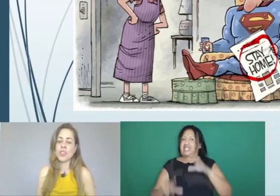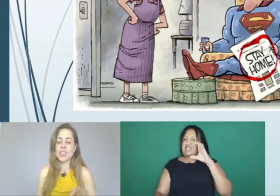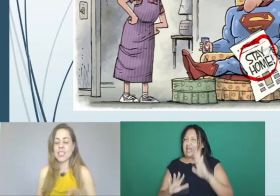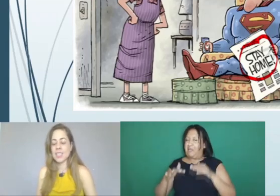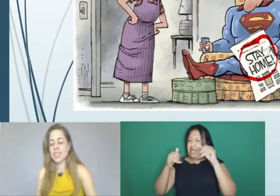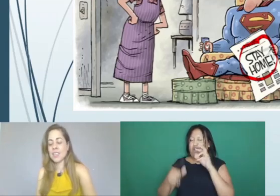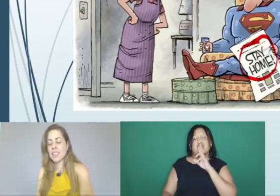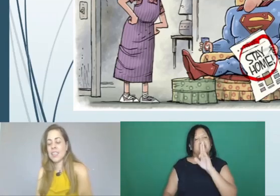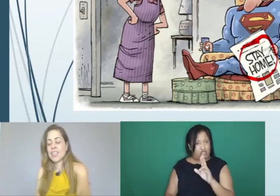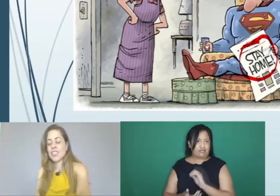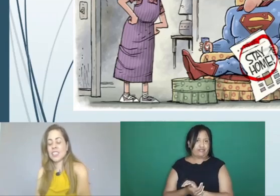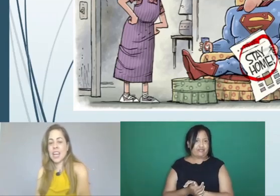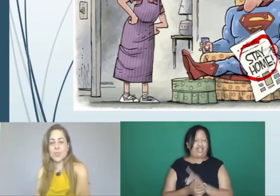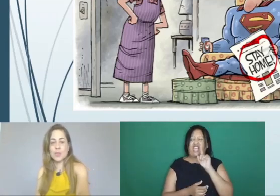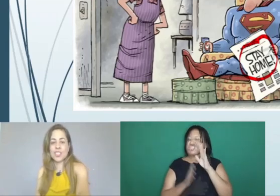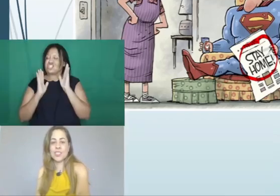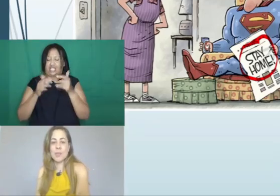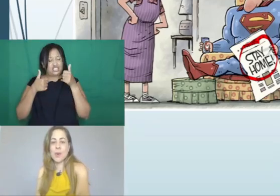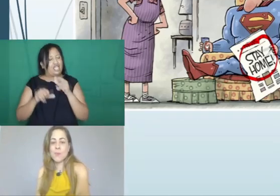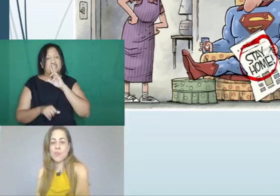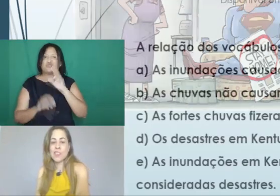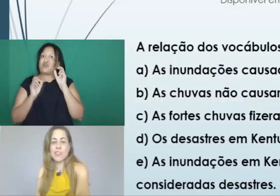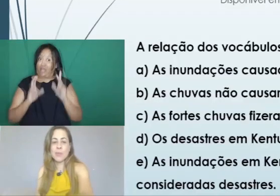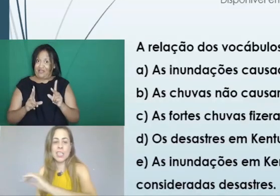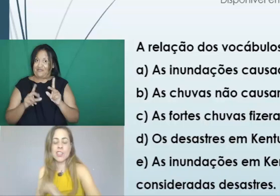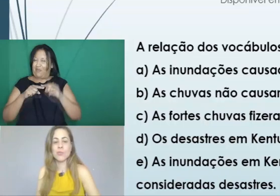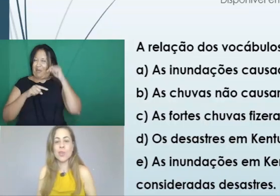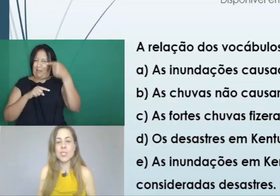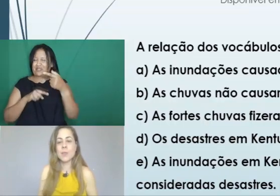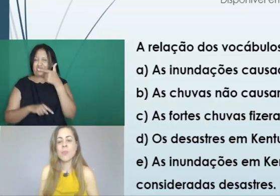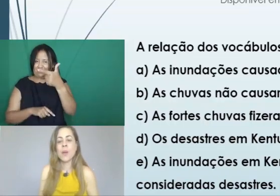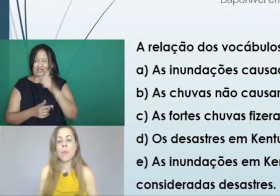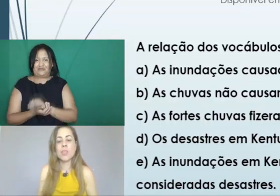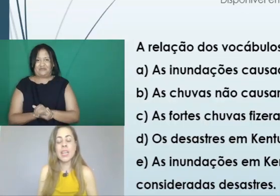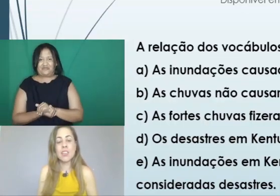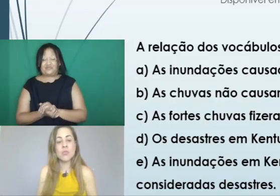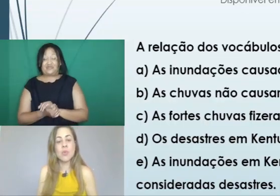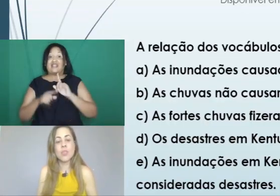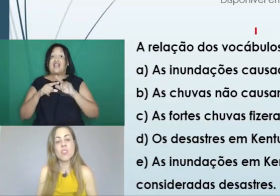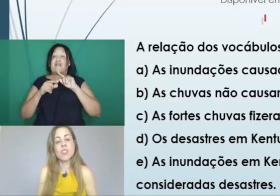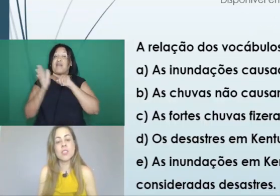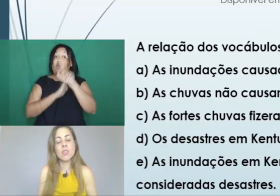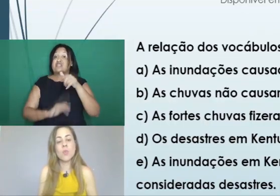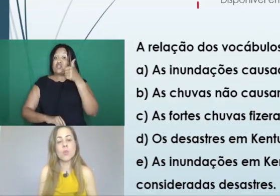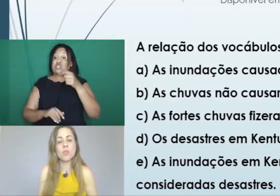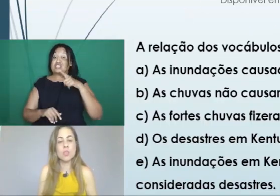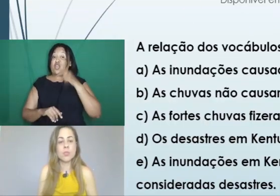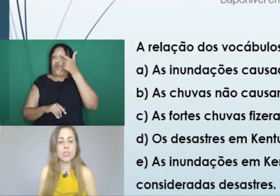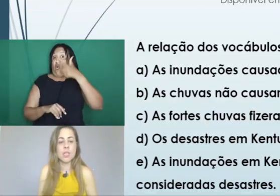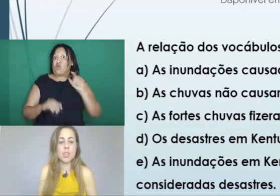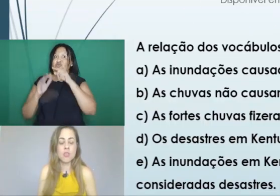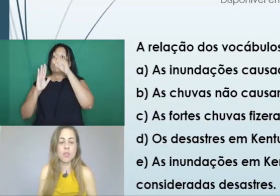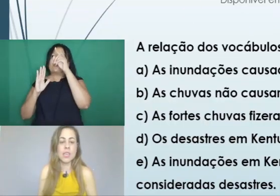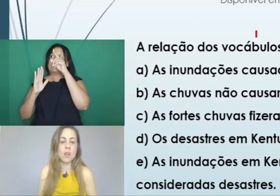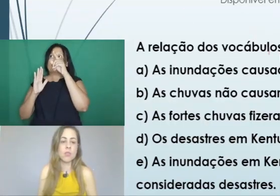resposta esse aí já tá respondido Tá bom vamos para a questão 2 bom na questão 2 a gente tem um outro tipo